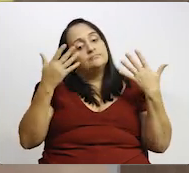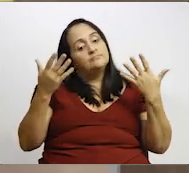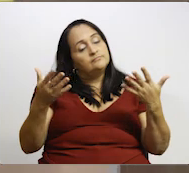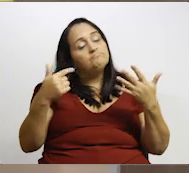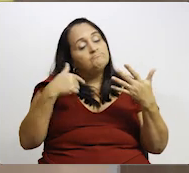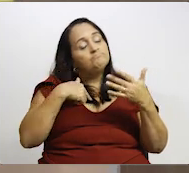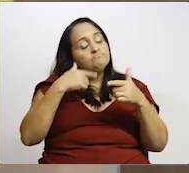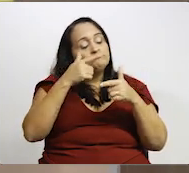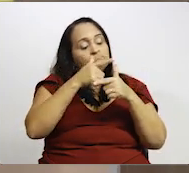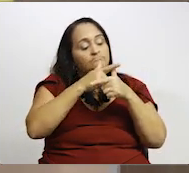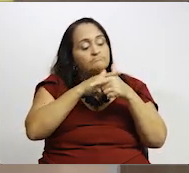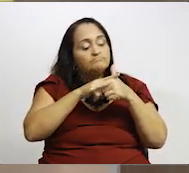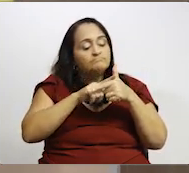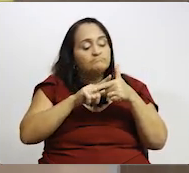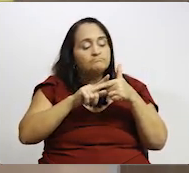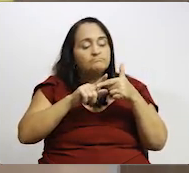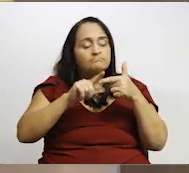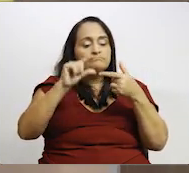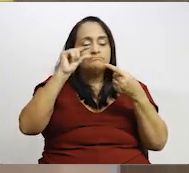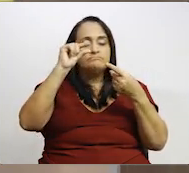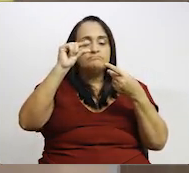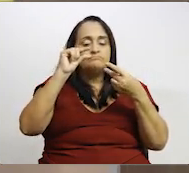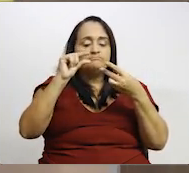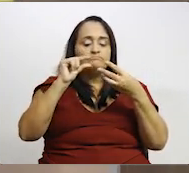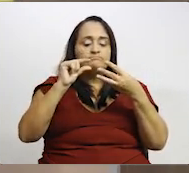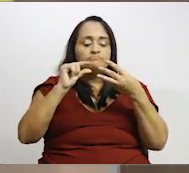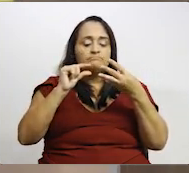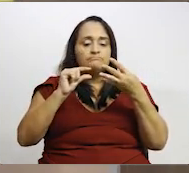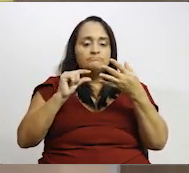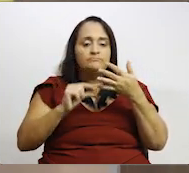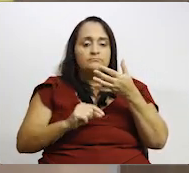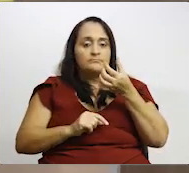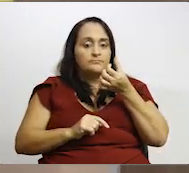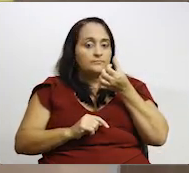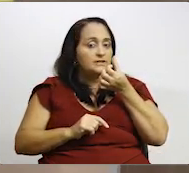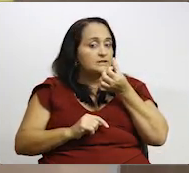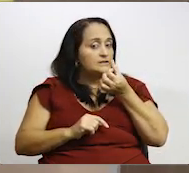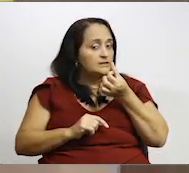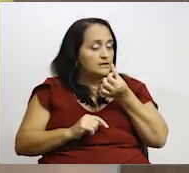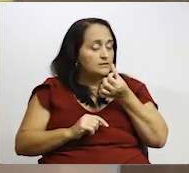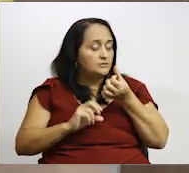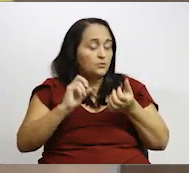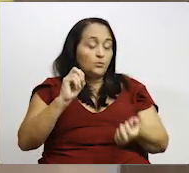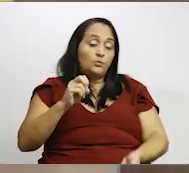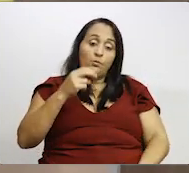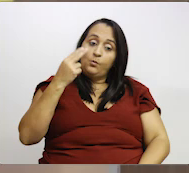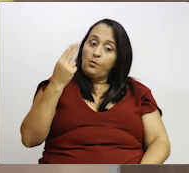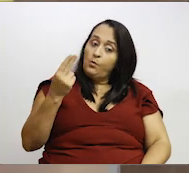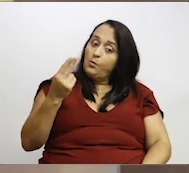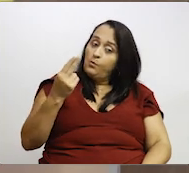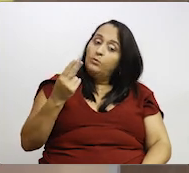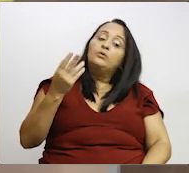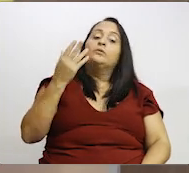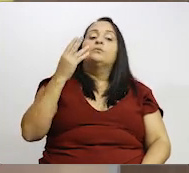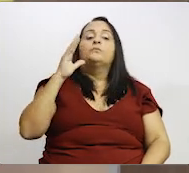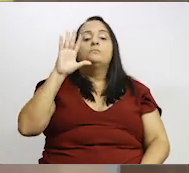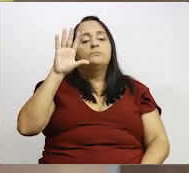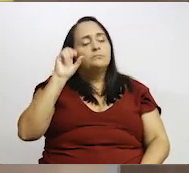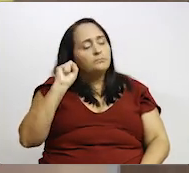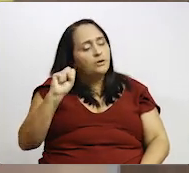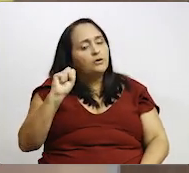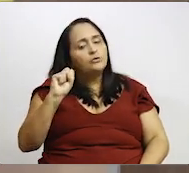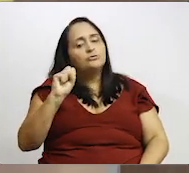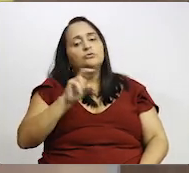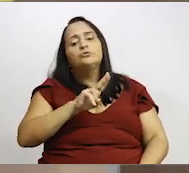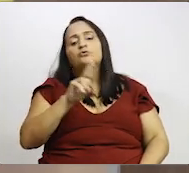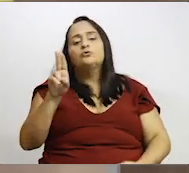6 pedacinhos iguais e cada um vai comer um pedaço. Ou a gente pode já chamar de uma